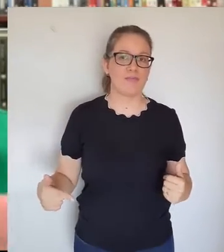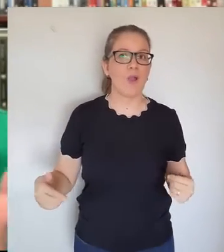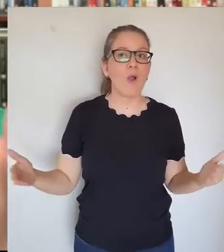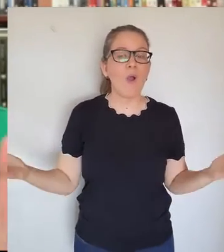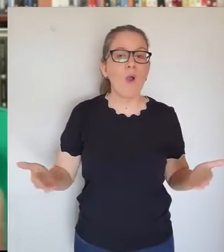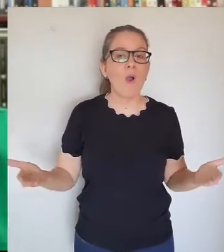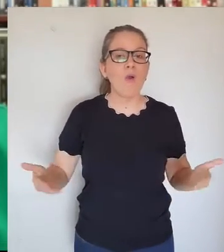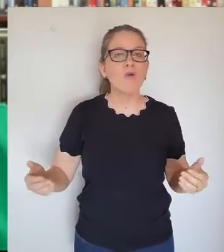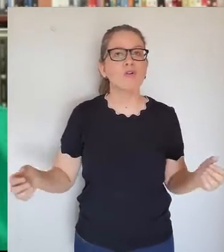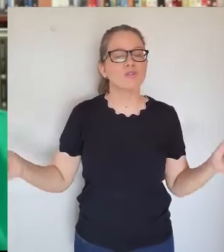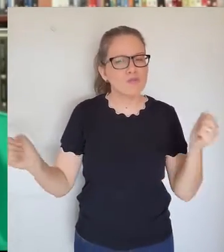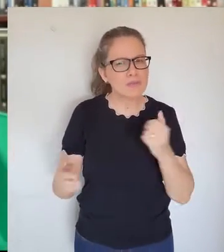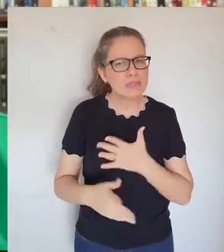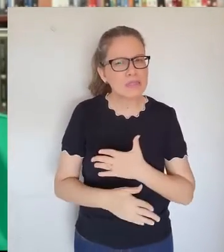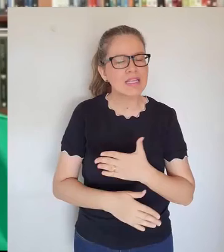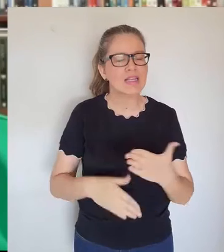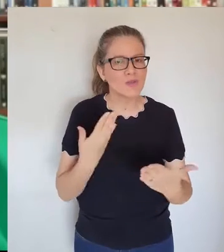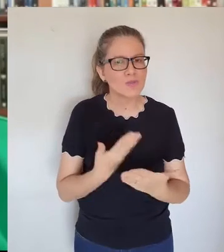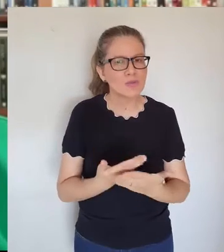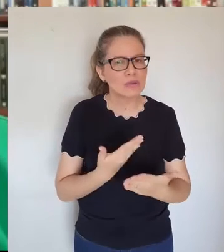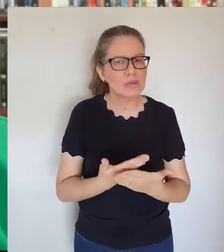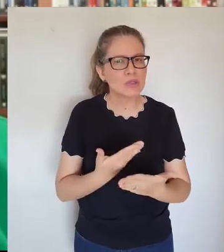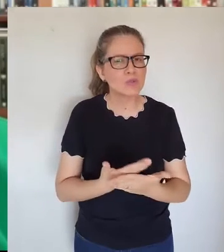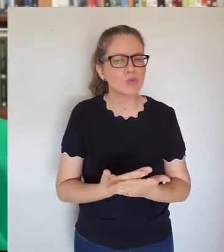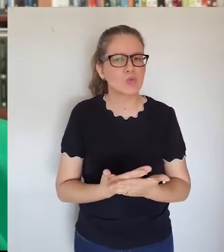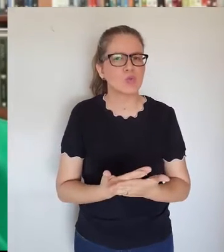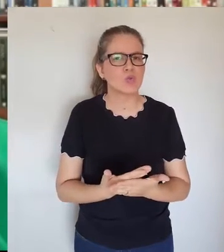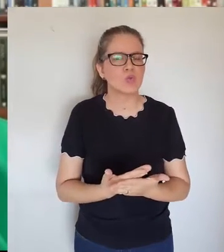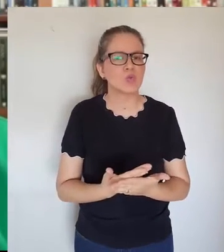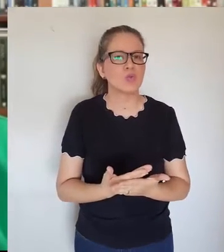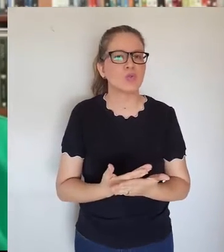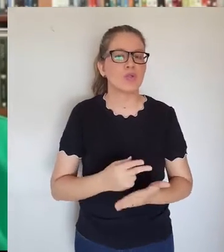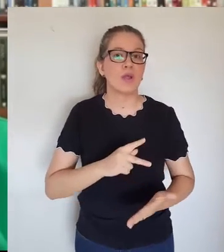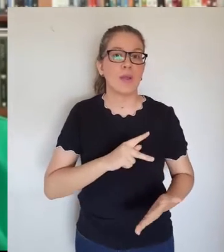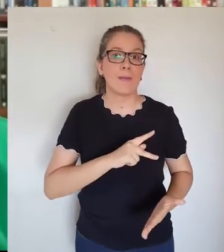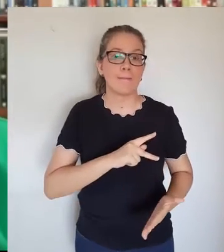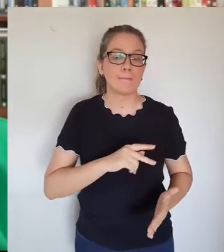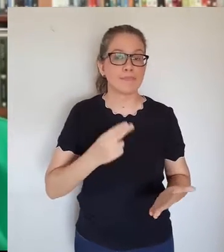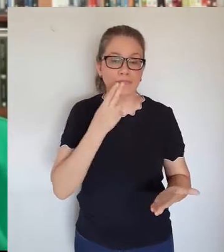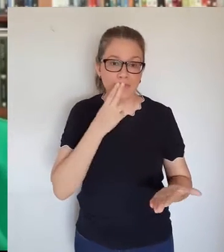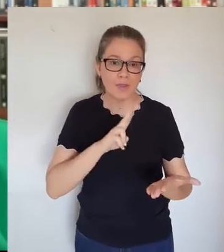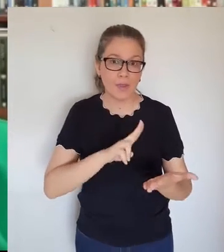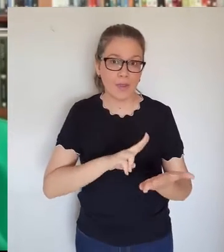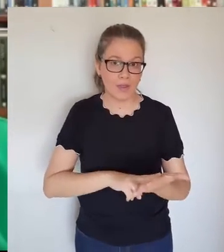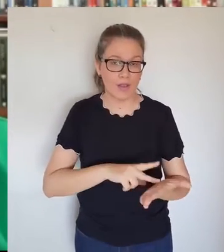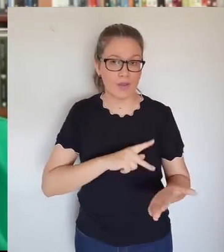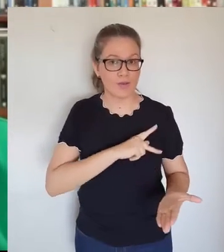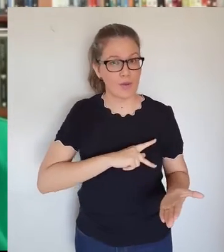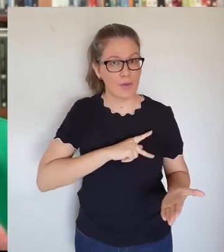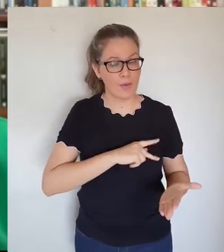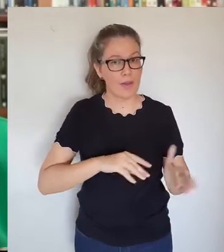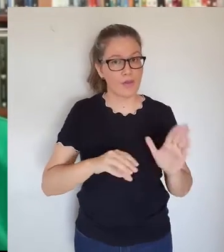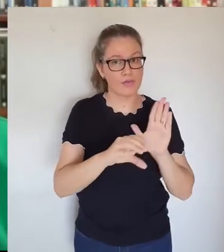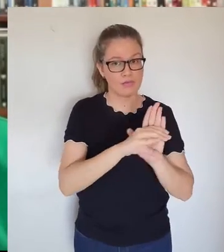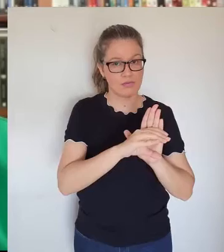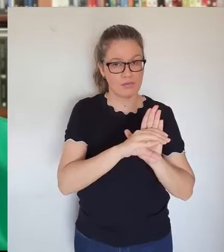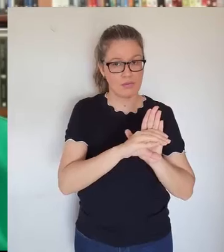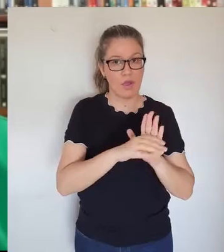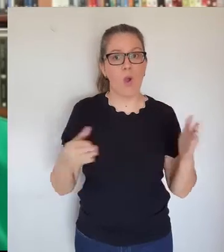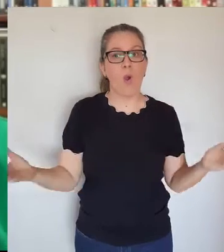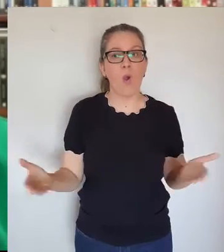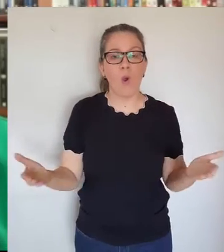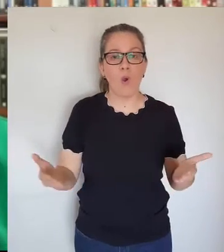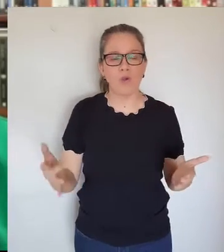vamos encerrar também os nossos estudos na carta do apóstolo Paulo aos Colossenses. Quero meditar com os irmãos